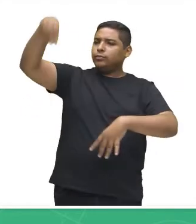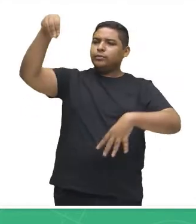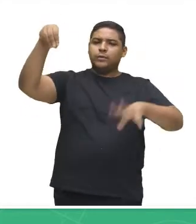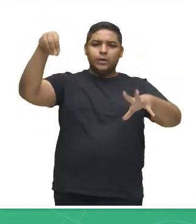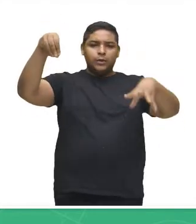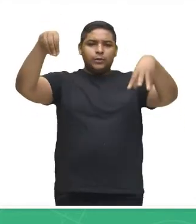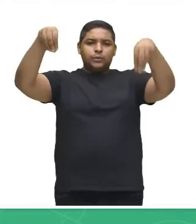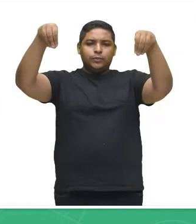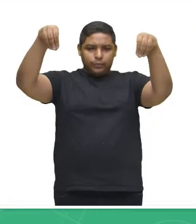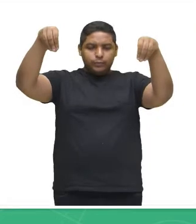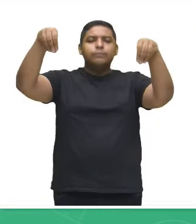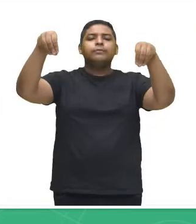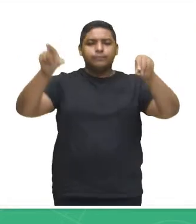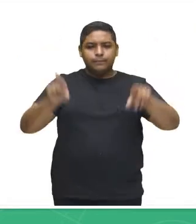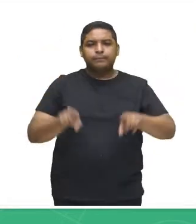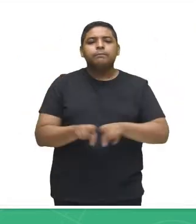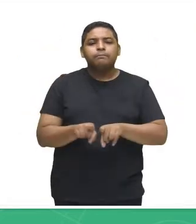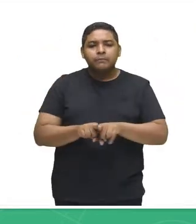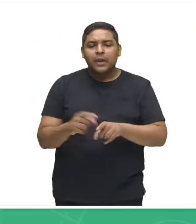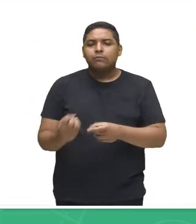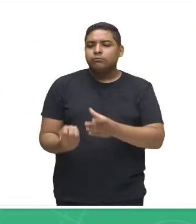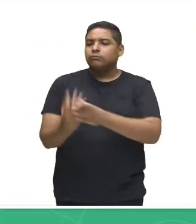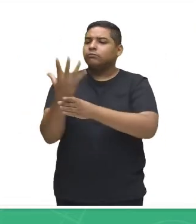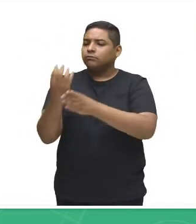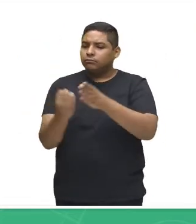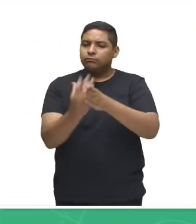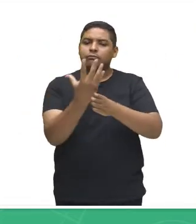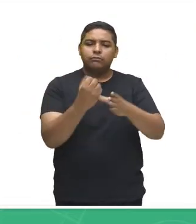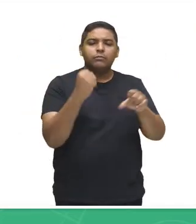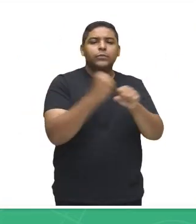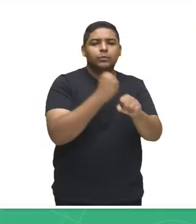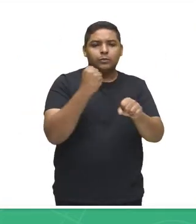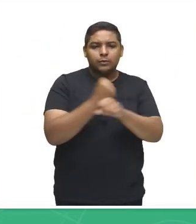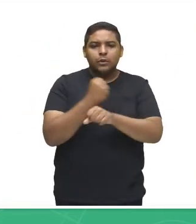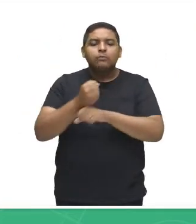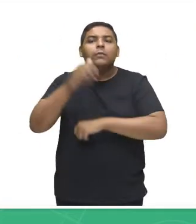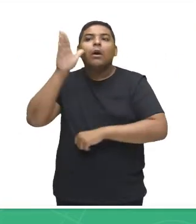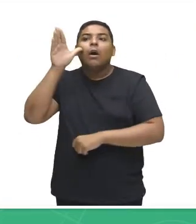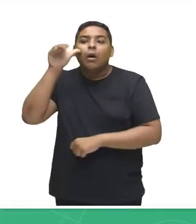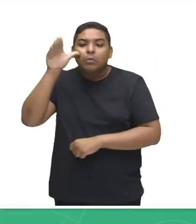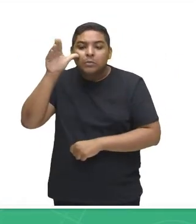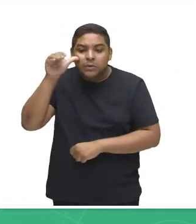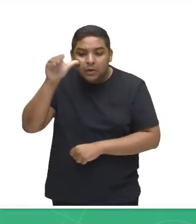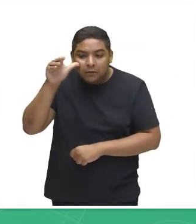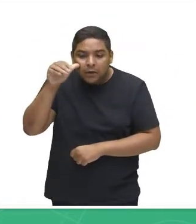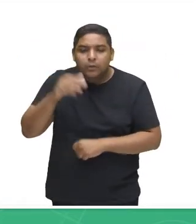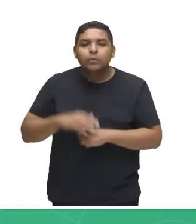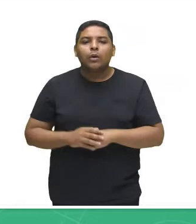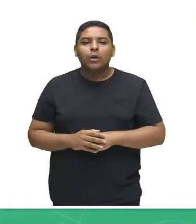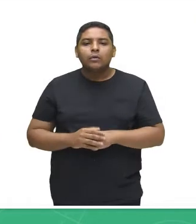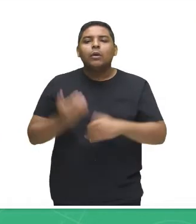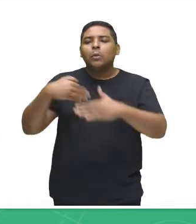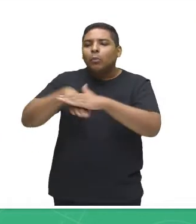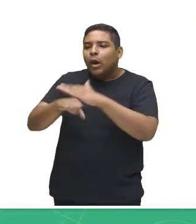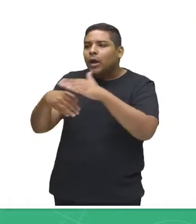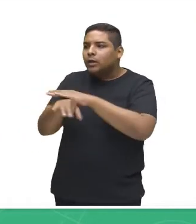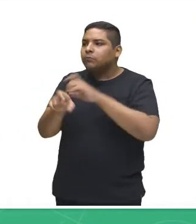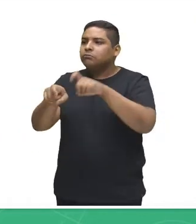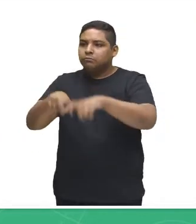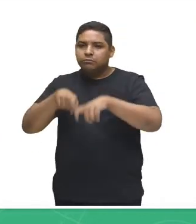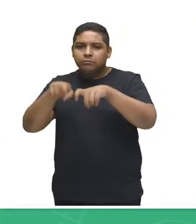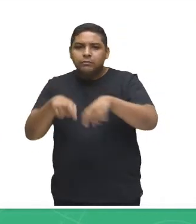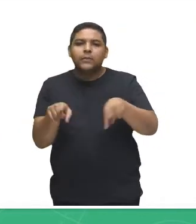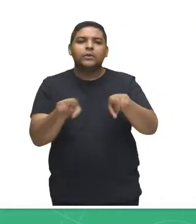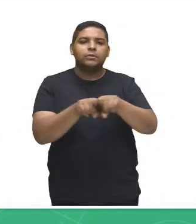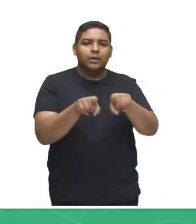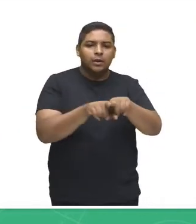para zigurates. Algumas que eram observatórios, outras que eram uma espécie de celeiro para se guardar as plantações, outras